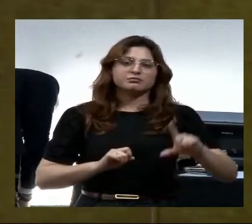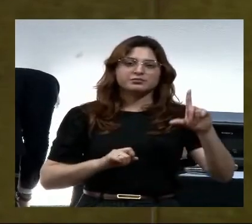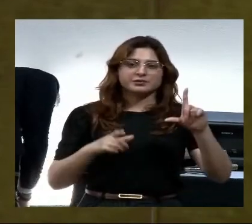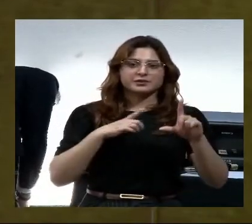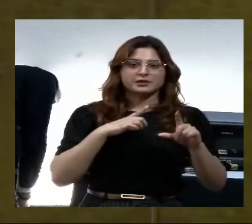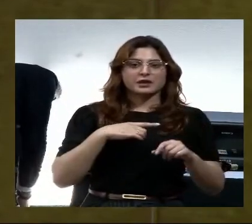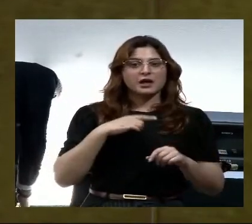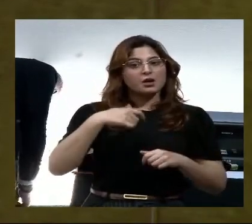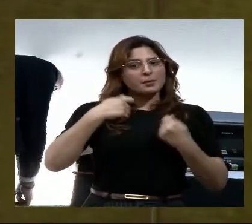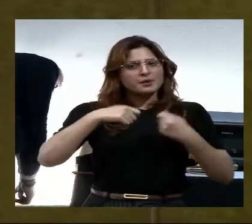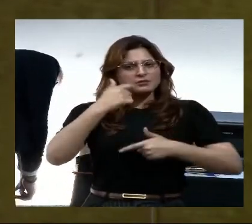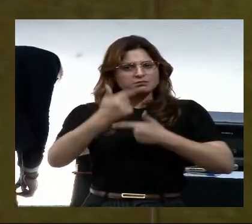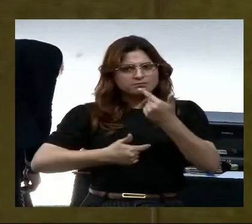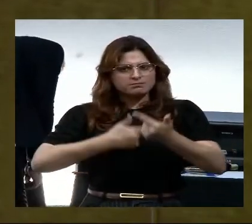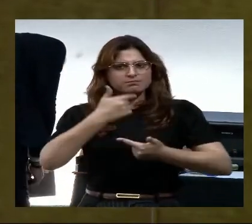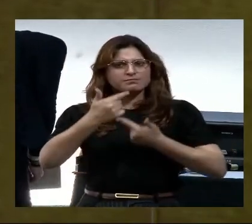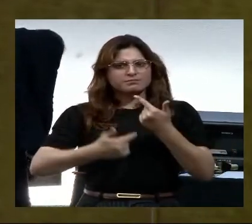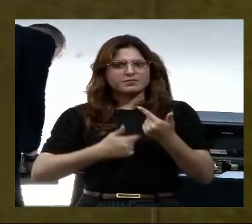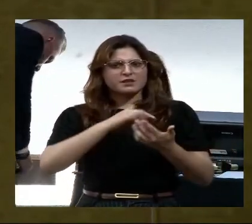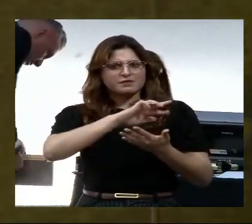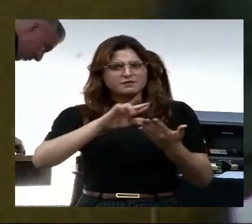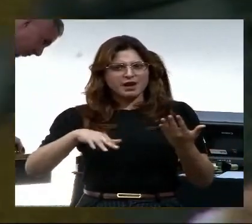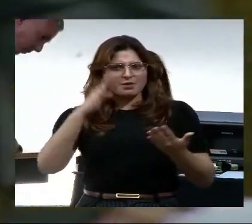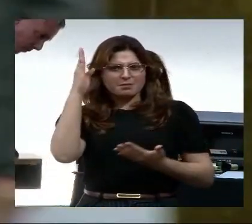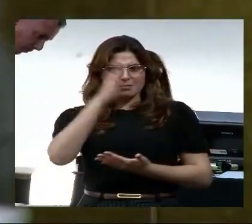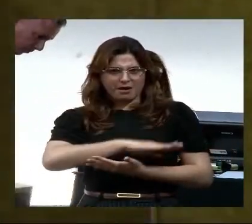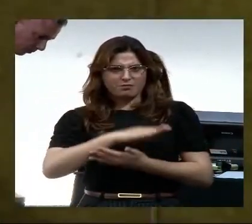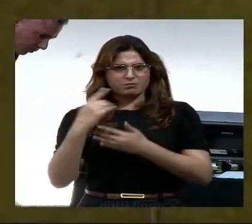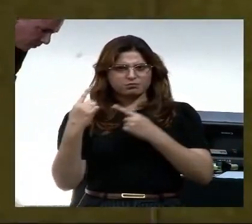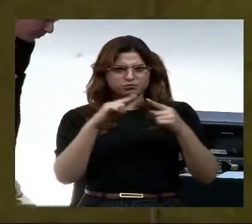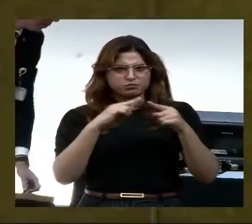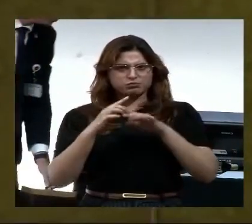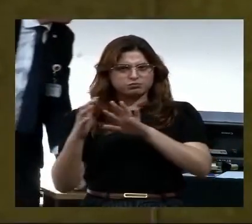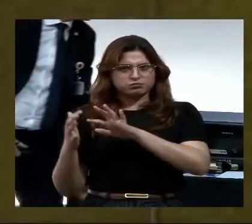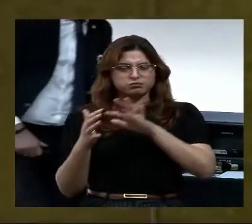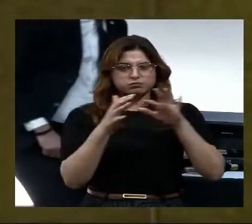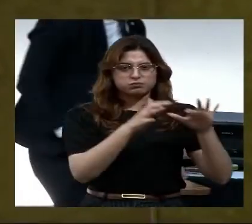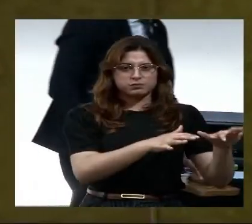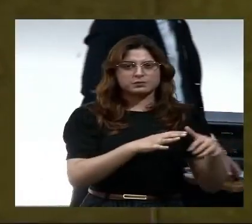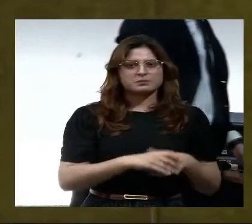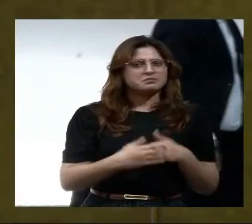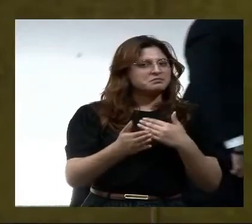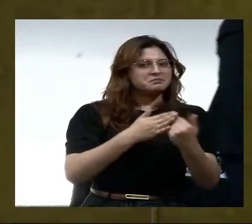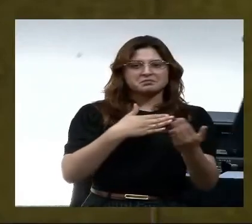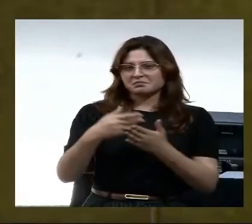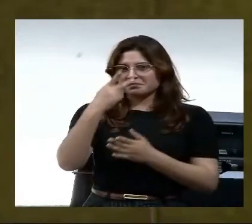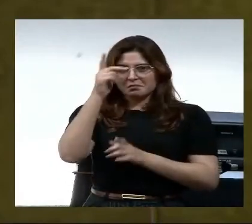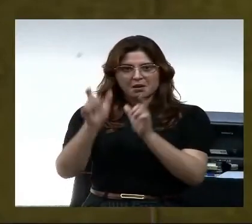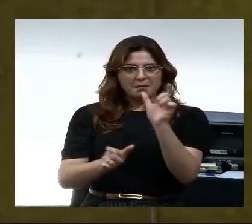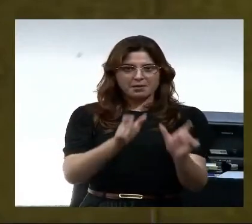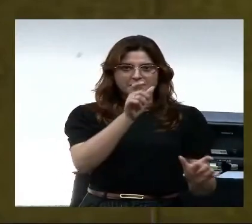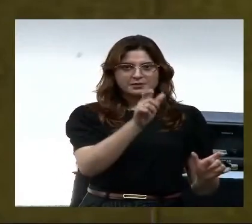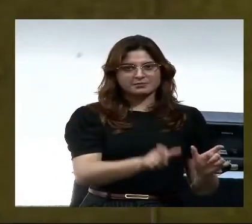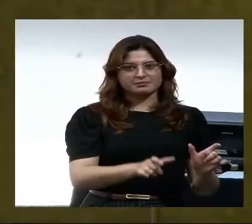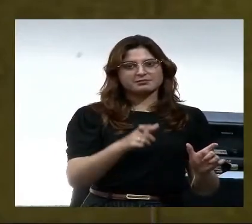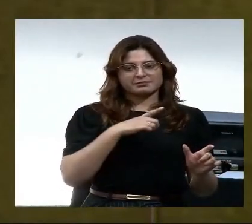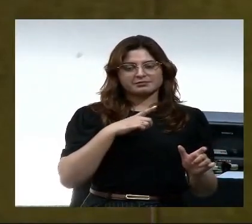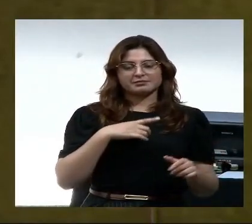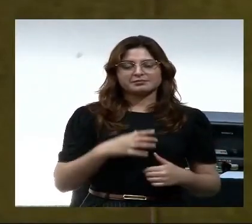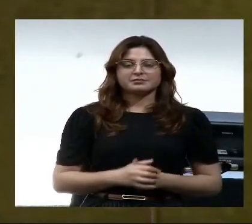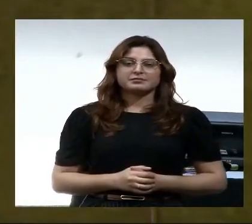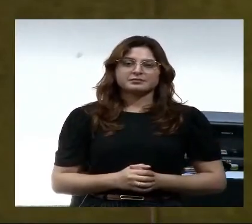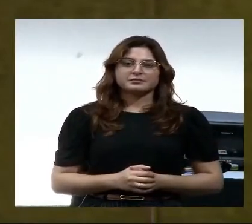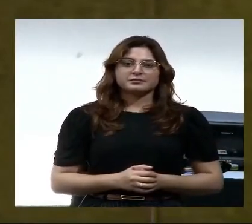Vamos trabalhar incessantemente para banir os maus exemplos, não importa quem sejam os seus